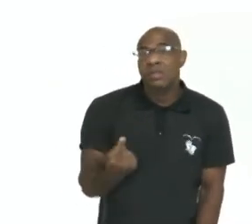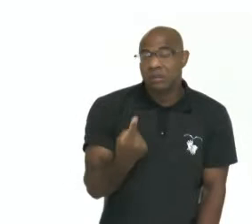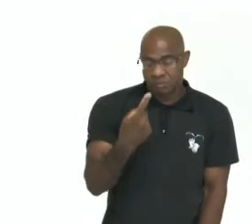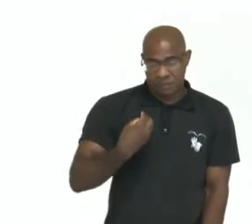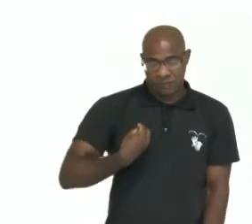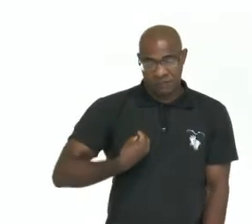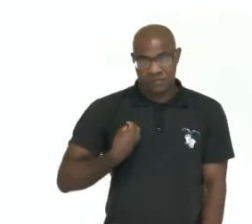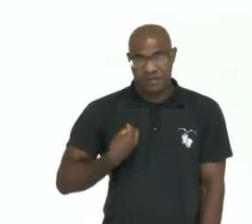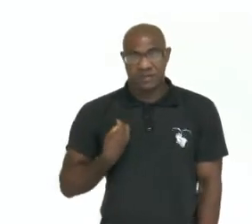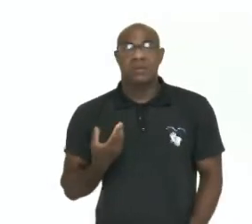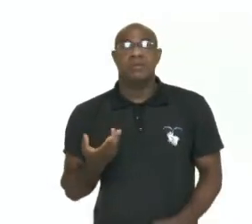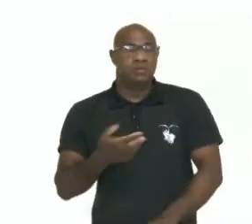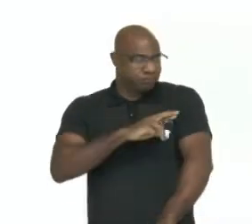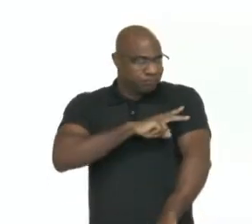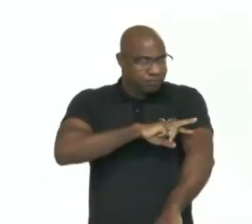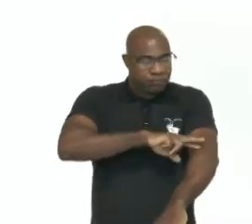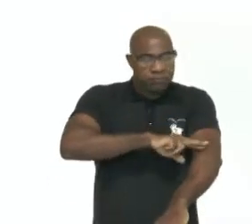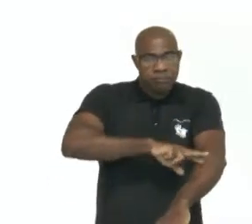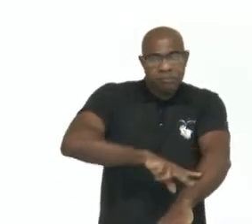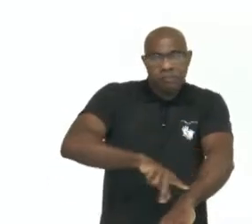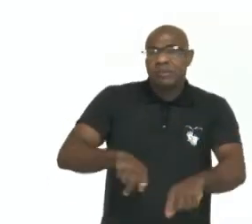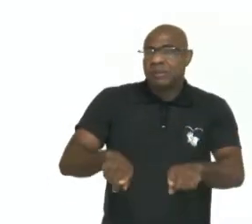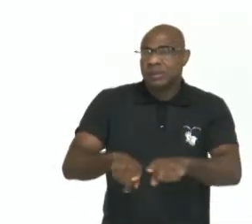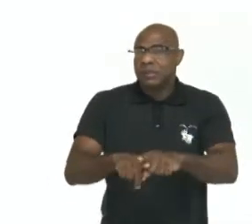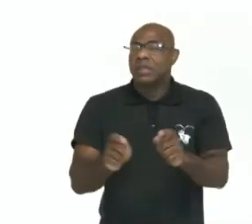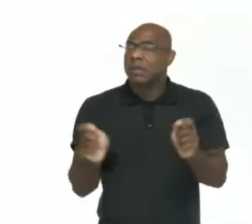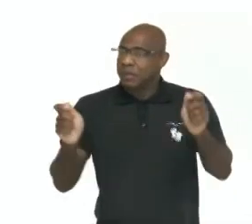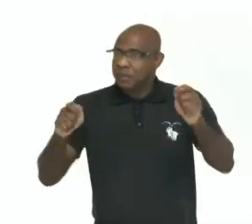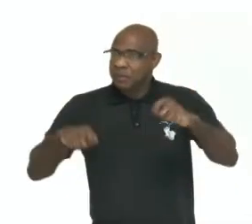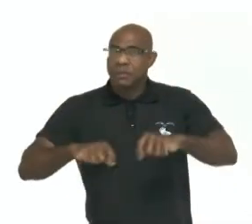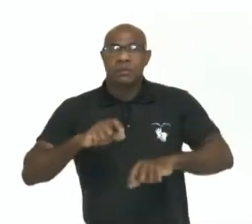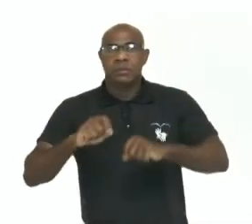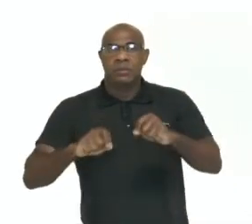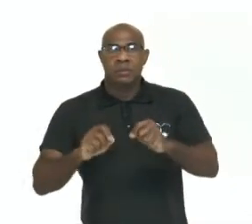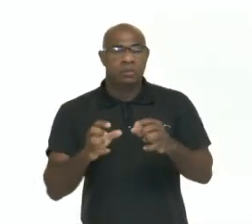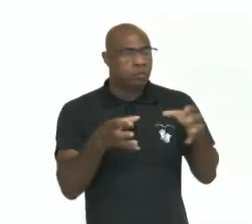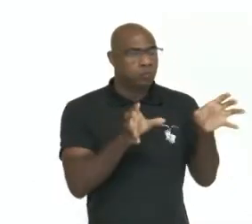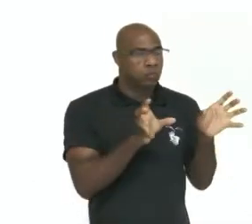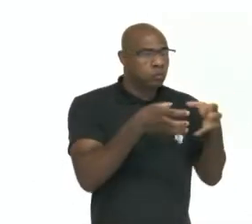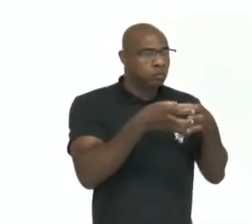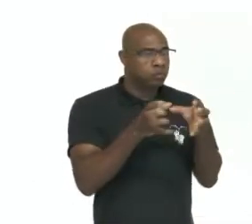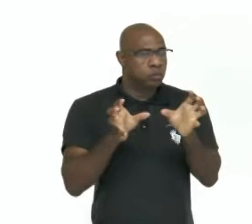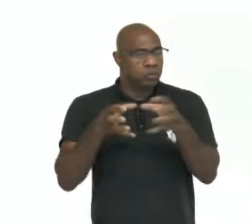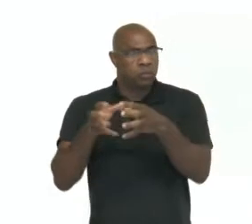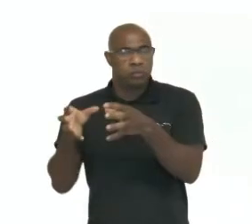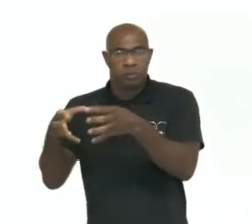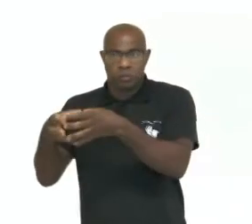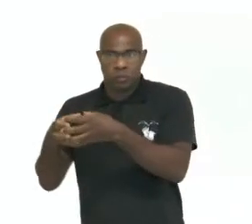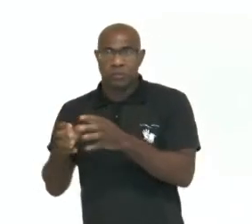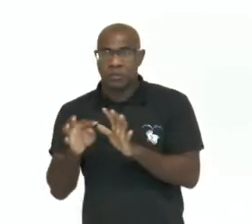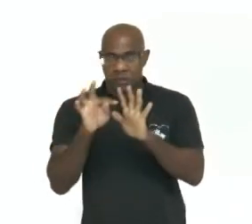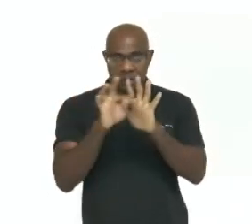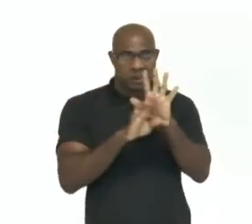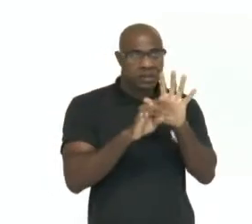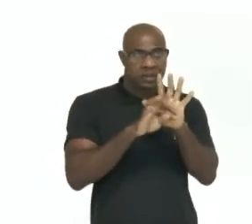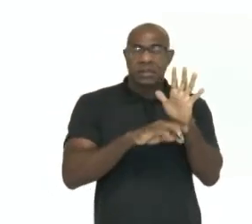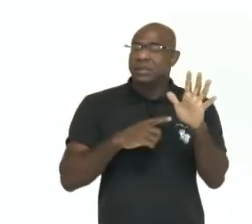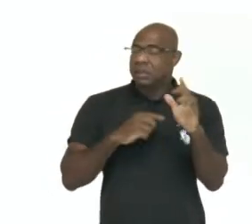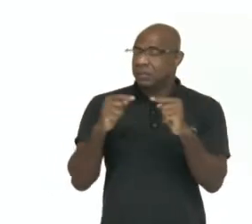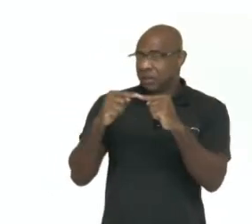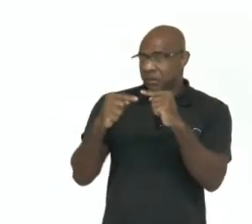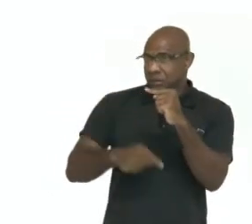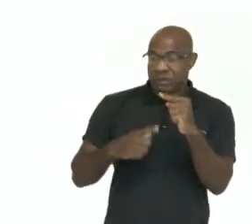convivência entre as raças, mas também mecanismos que permitem colocar cada um no seu devido lugar. No texto, há uma incoerência, eu